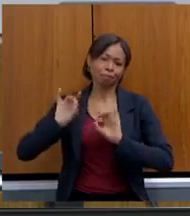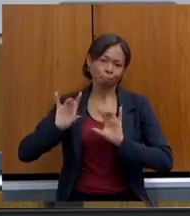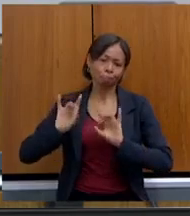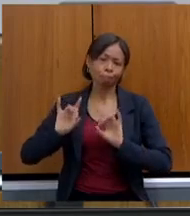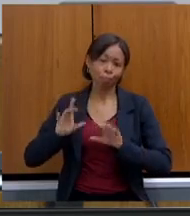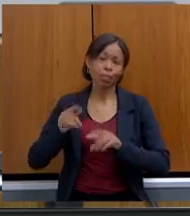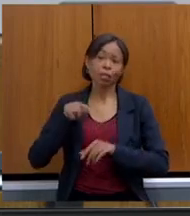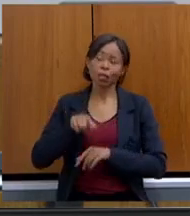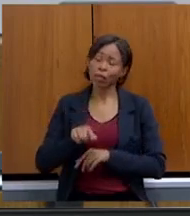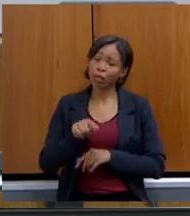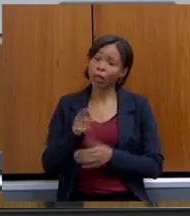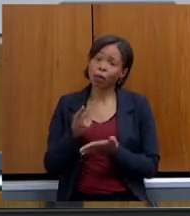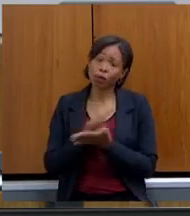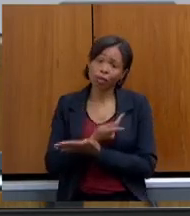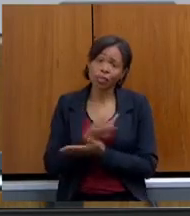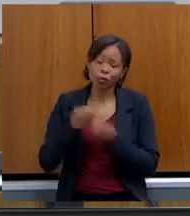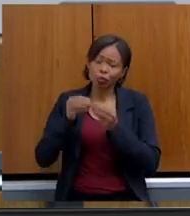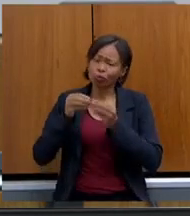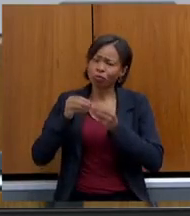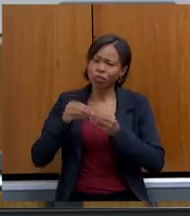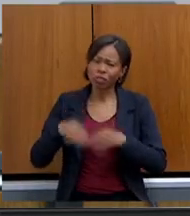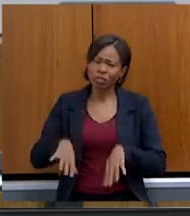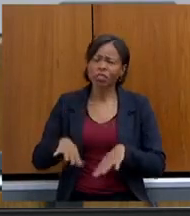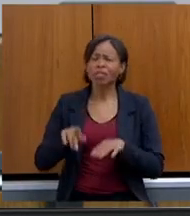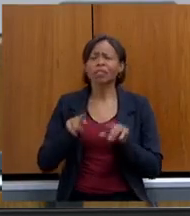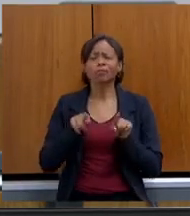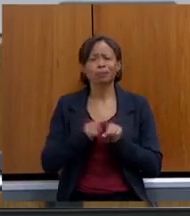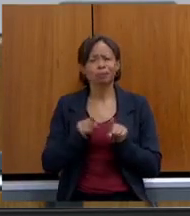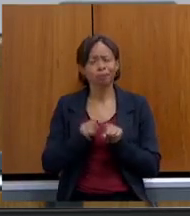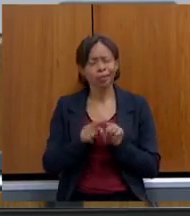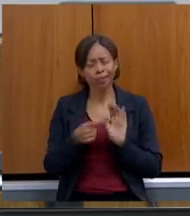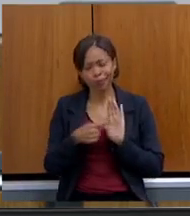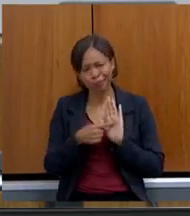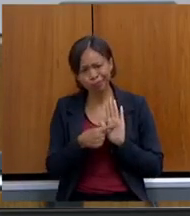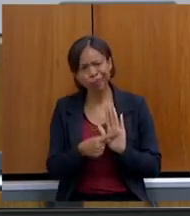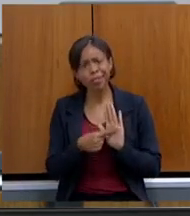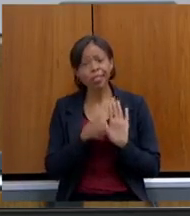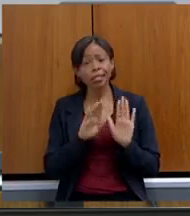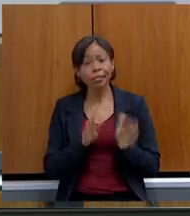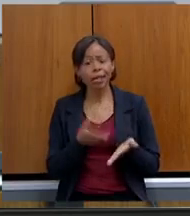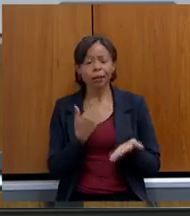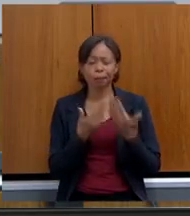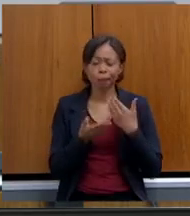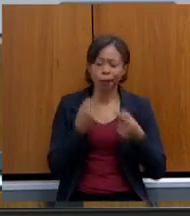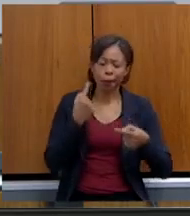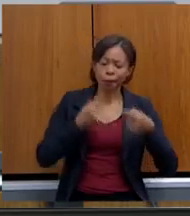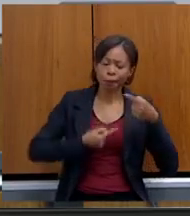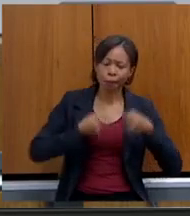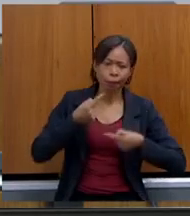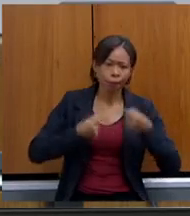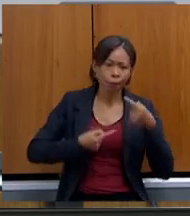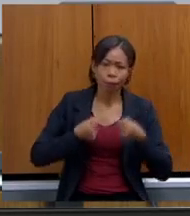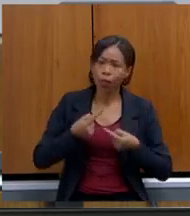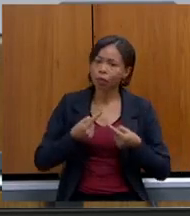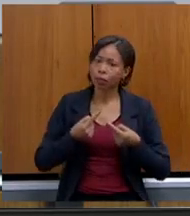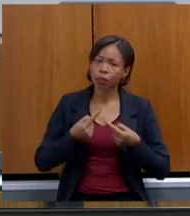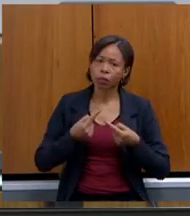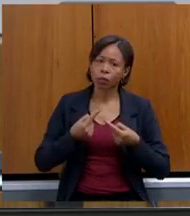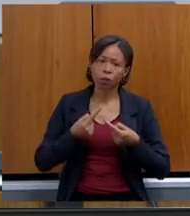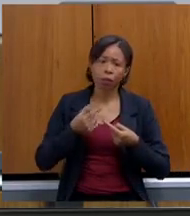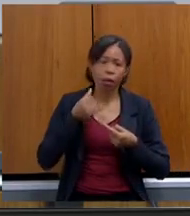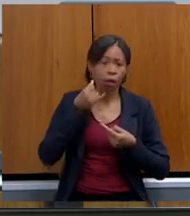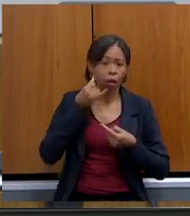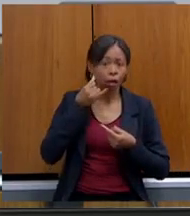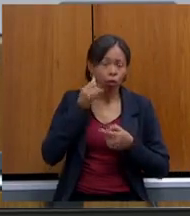tão aqui também a gente apresenta depois de muito diálogo de muito debate e muita construção de forma nenhuma trazendo nenhum prejuízo aos